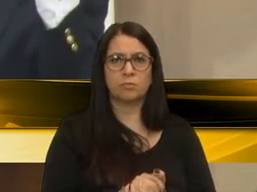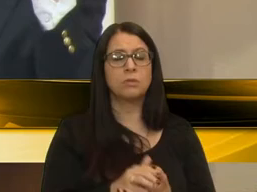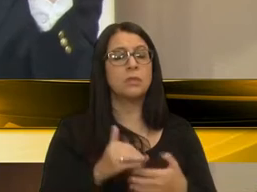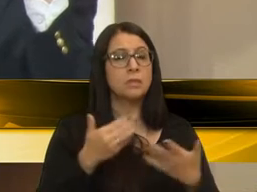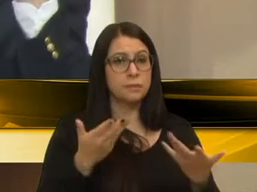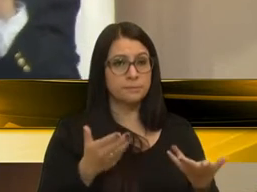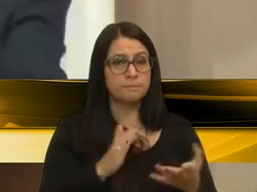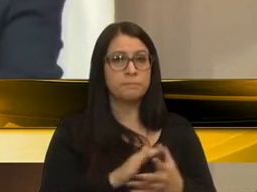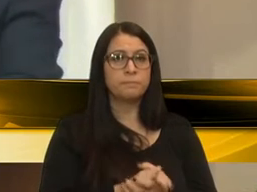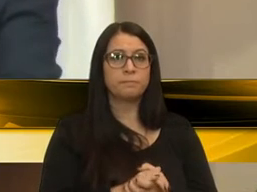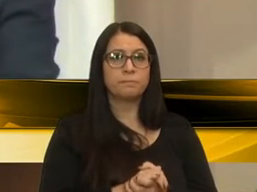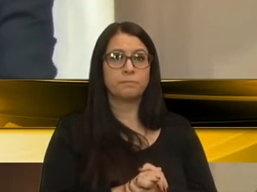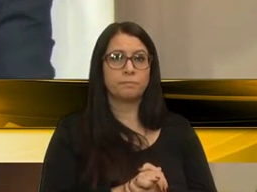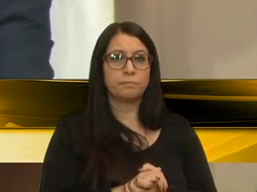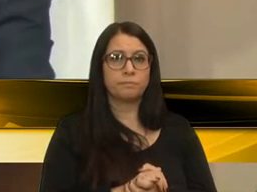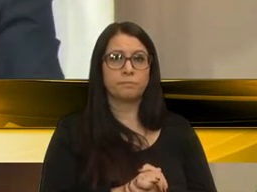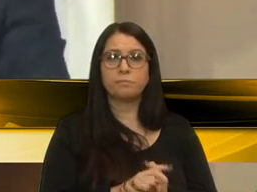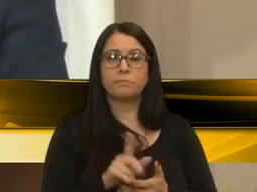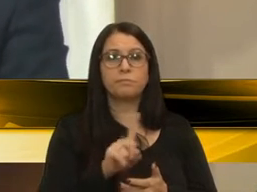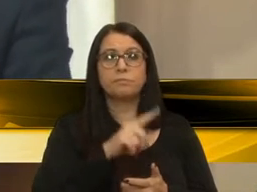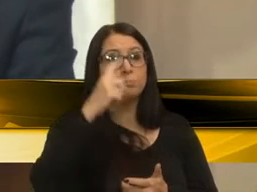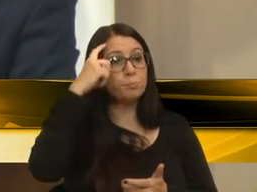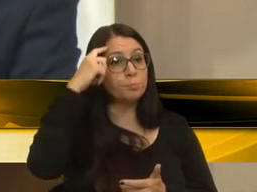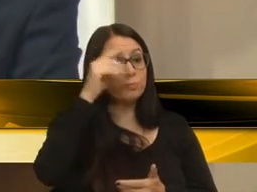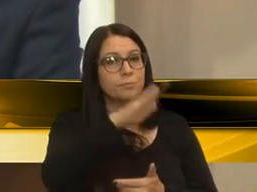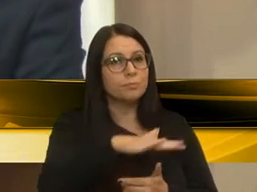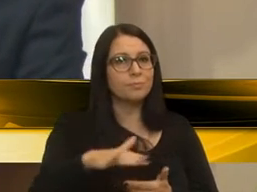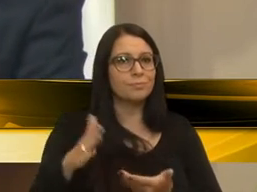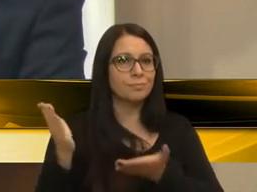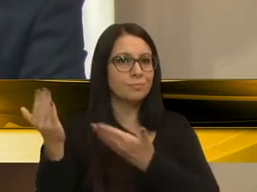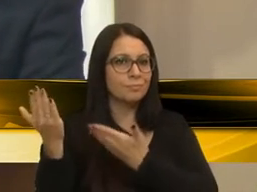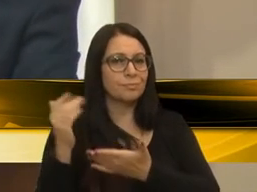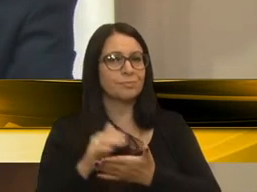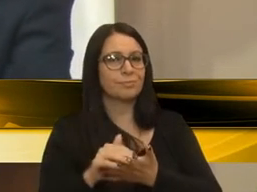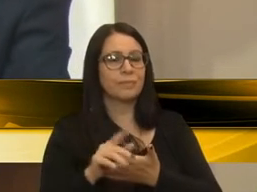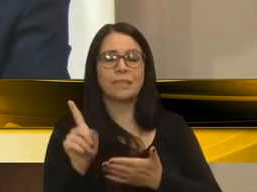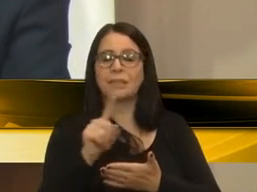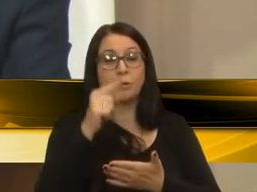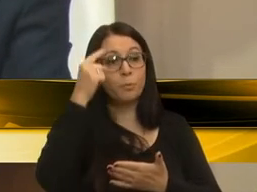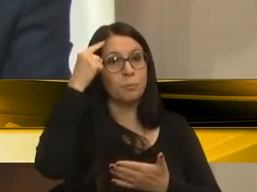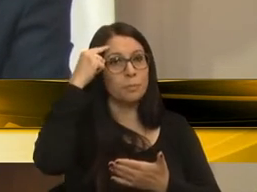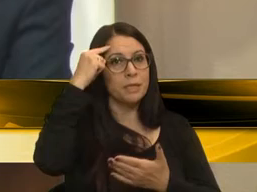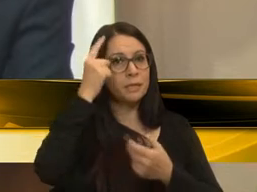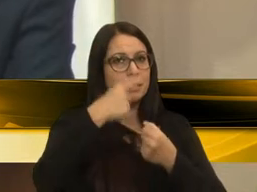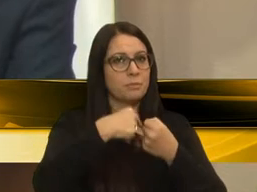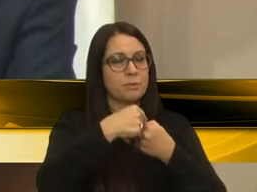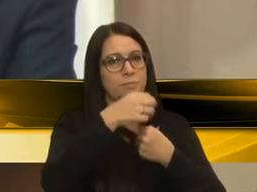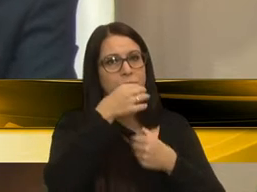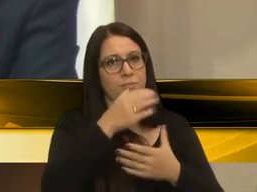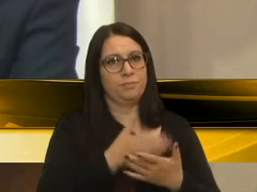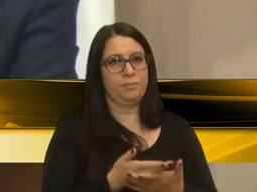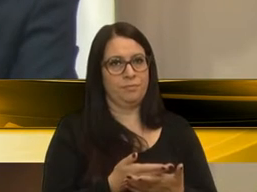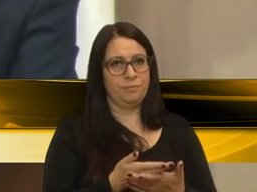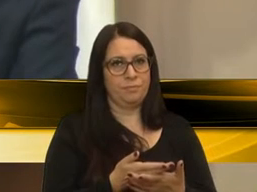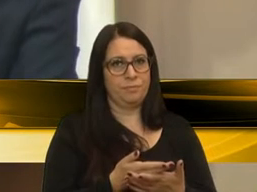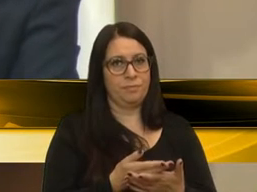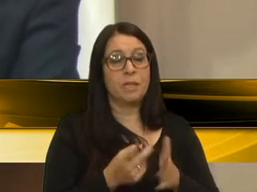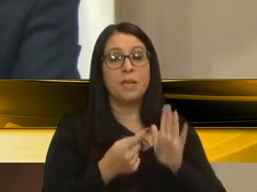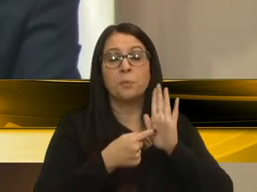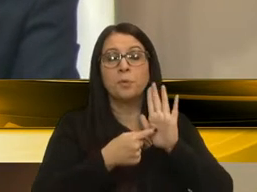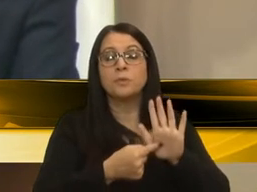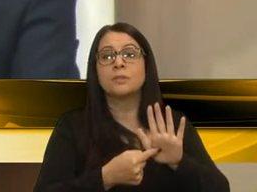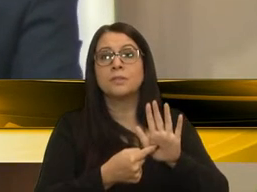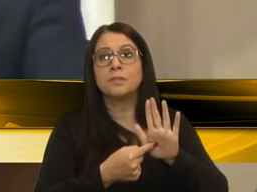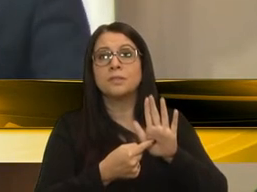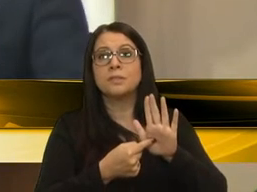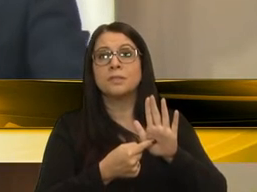Então, não pensar nessas crianças, nesses adolescentes, é não pensar no município de Caxias do Sul. É demonstrar